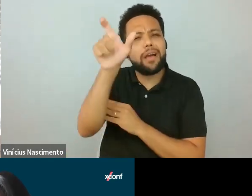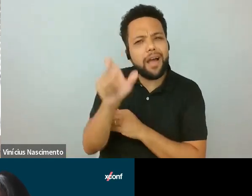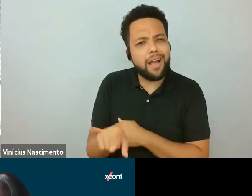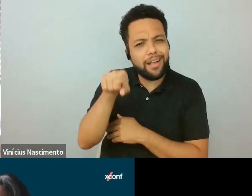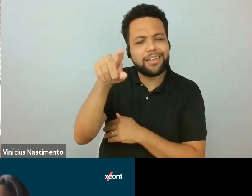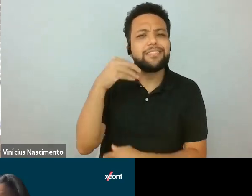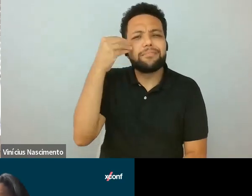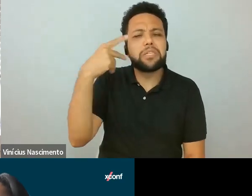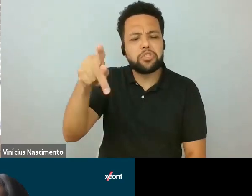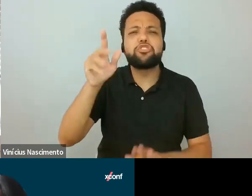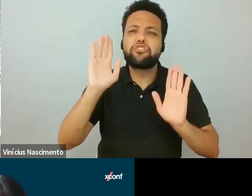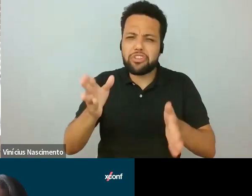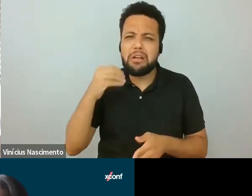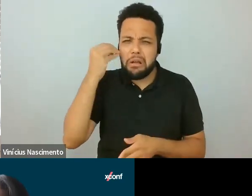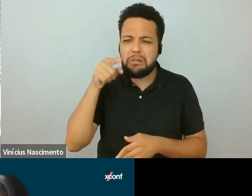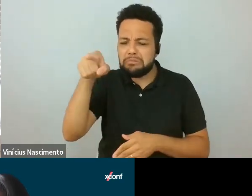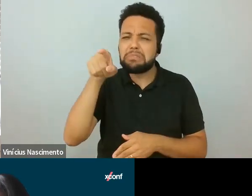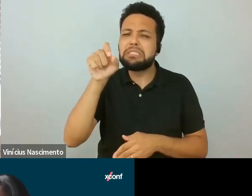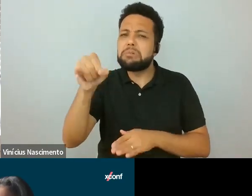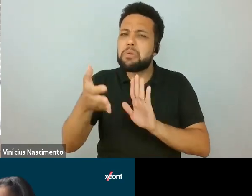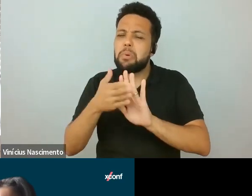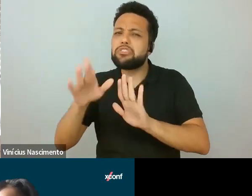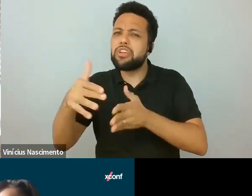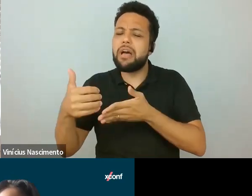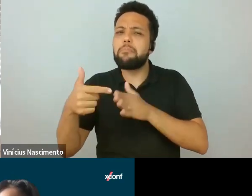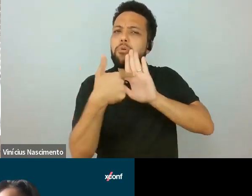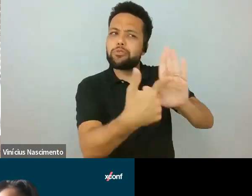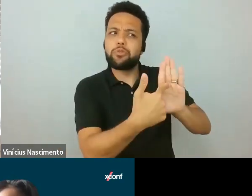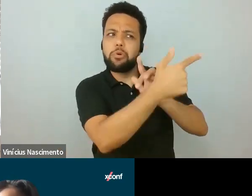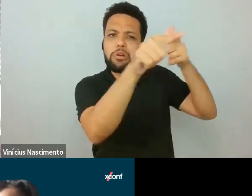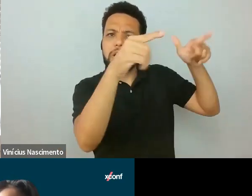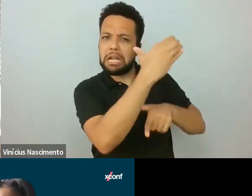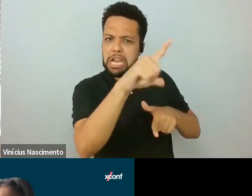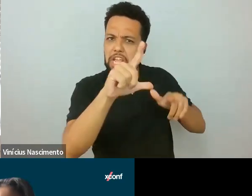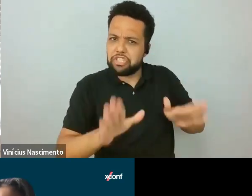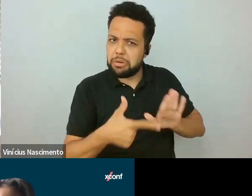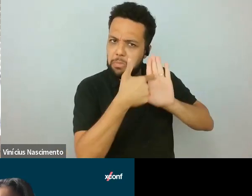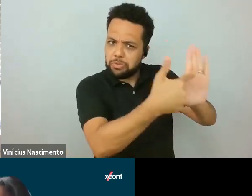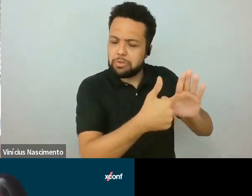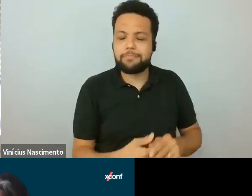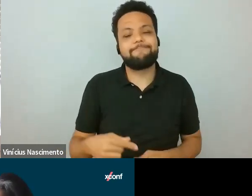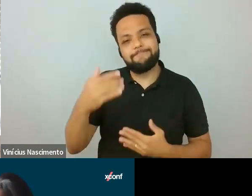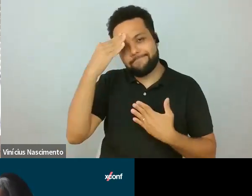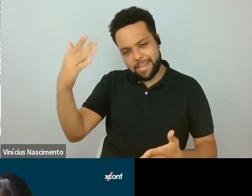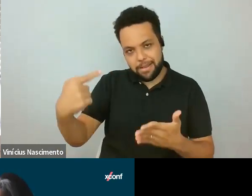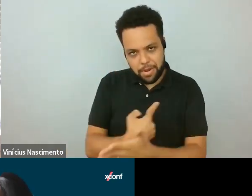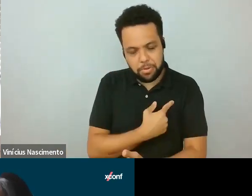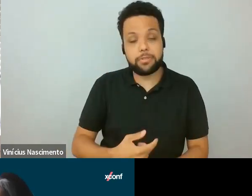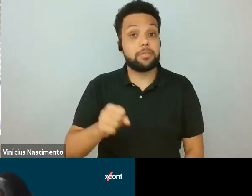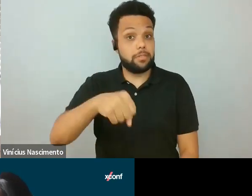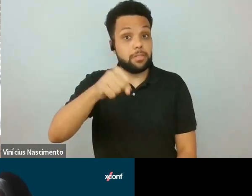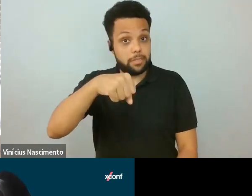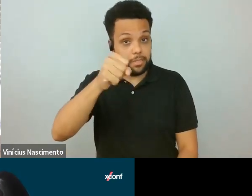experiência levando essa proposta para alguma cliente? Como foi isso? Maravilha, obrigado pela pergunta. Sim,